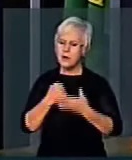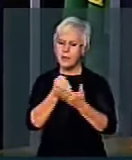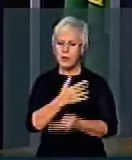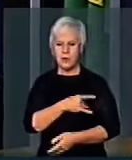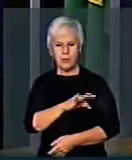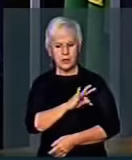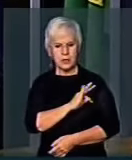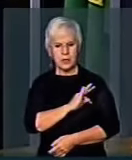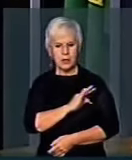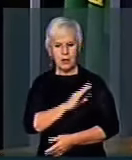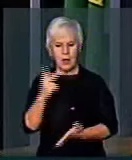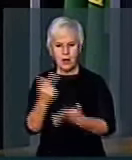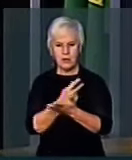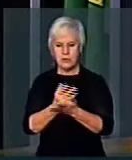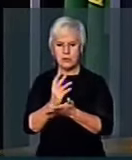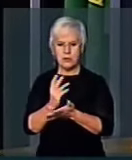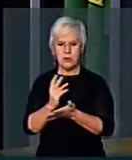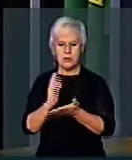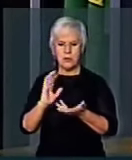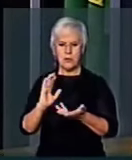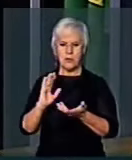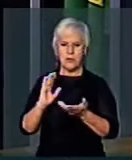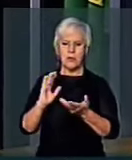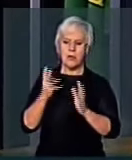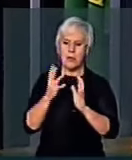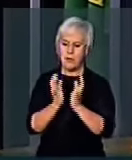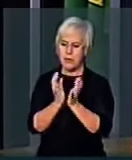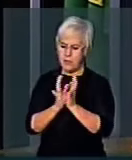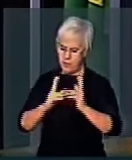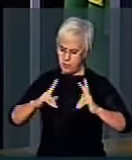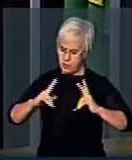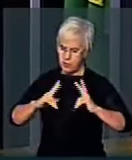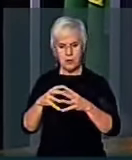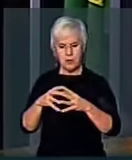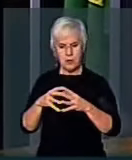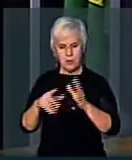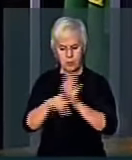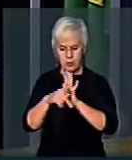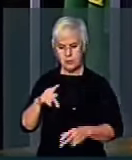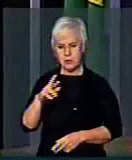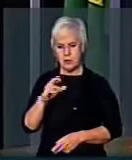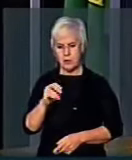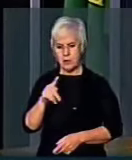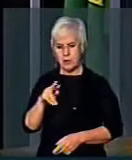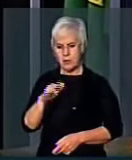PT, deu-se um golpe de misericórdia na propriedade privada, onde perde a propriedade não só